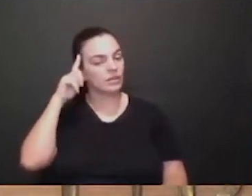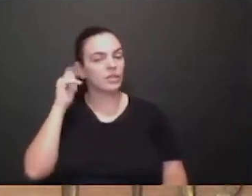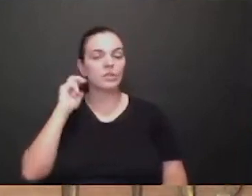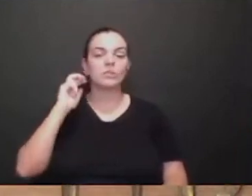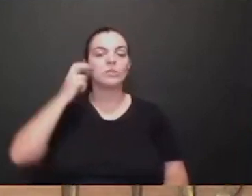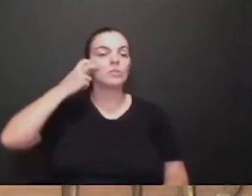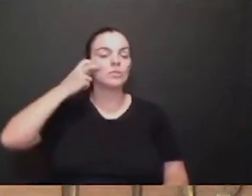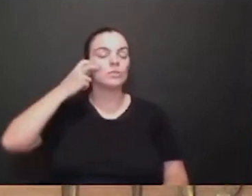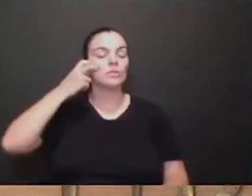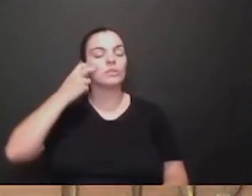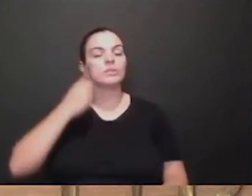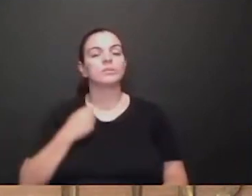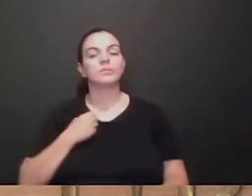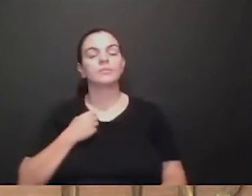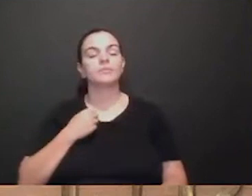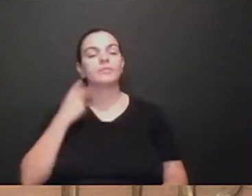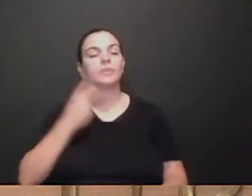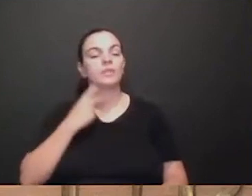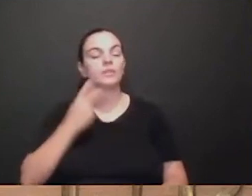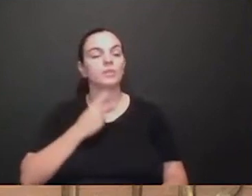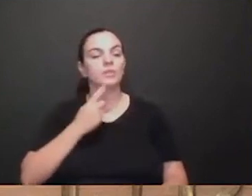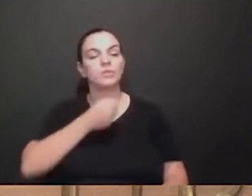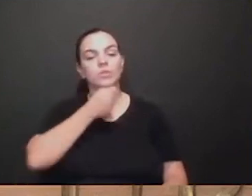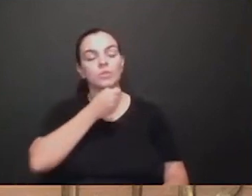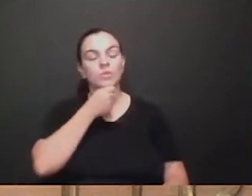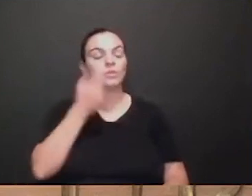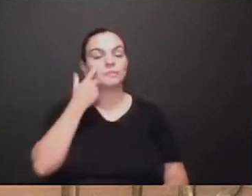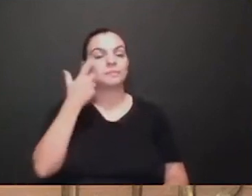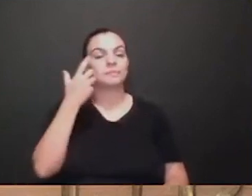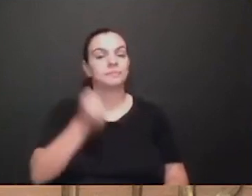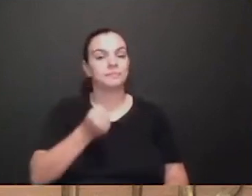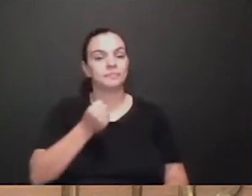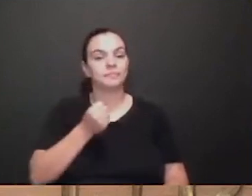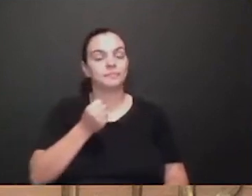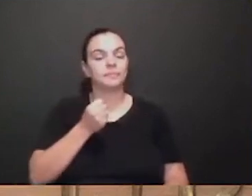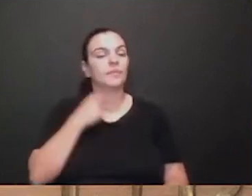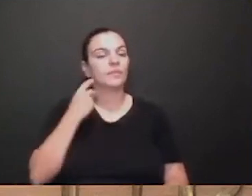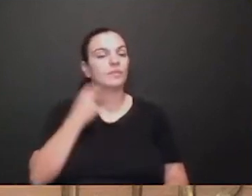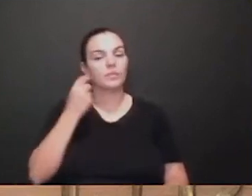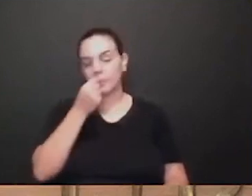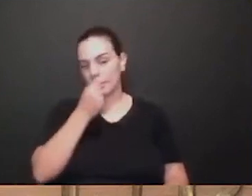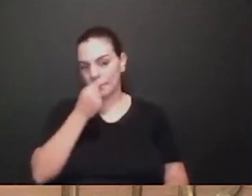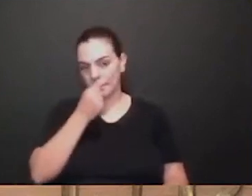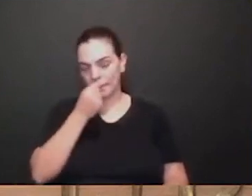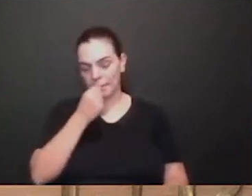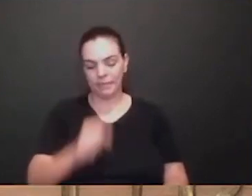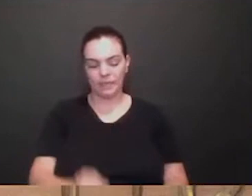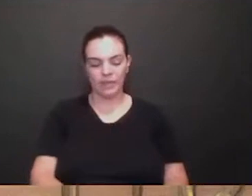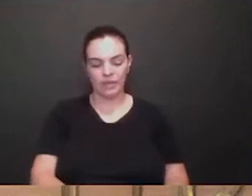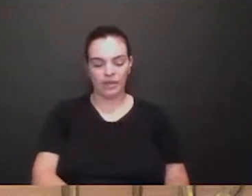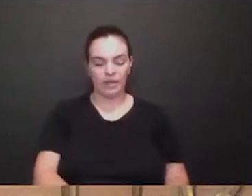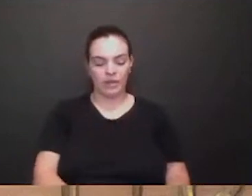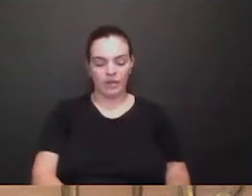Irmãos, vereador jornalista Márcio Barros e vereador Uzias Moraes. Quero fazer